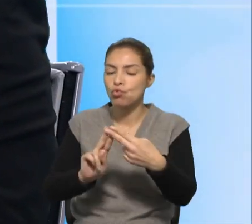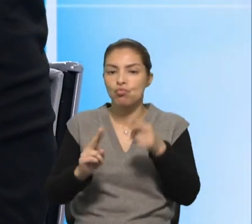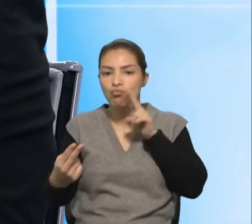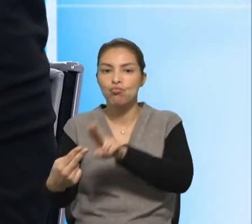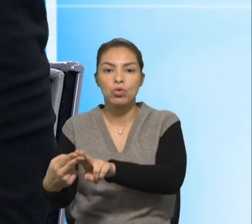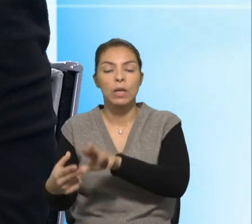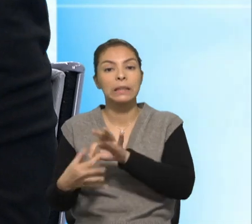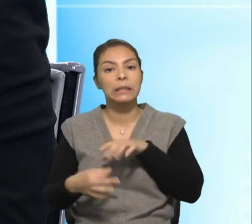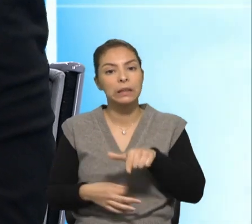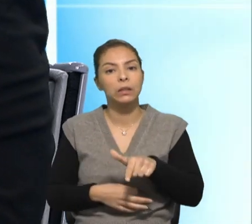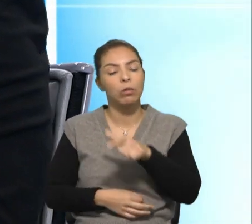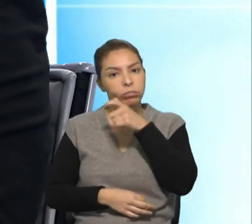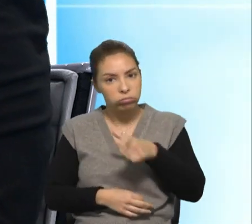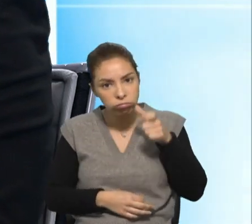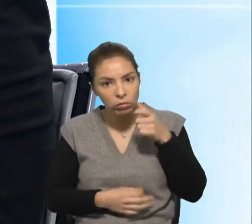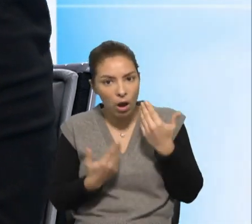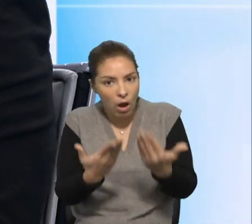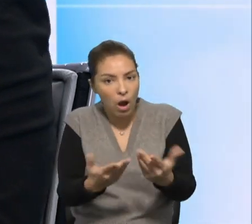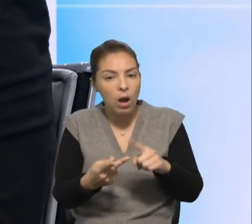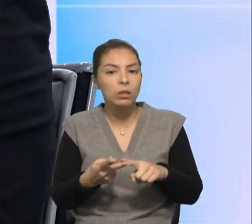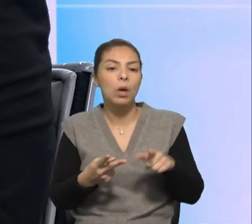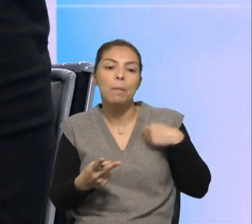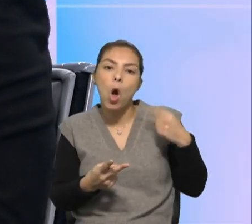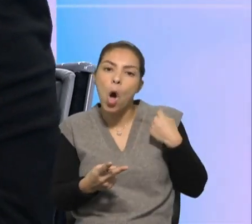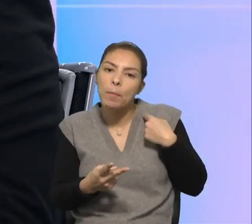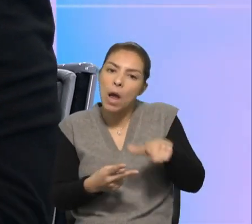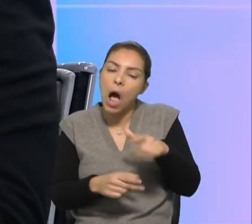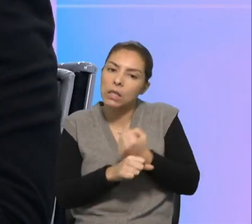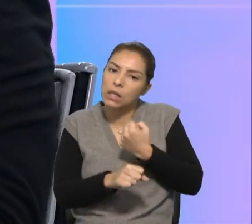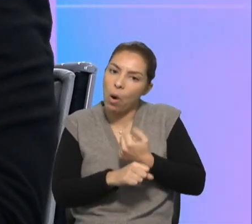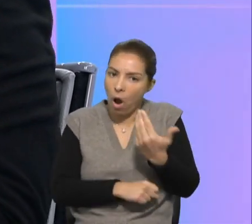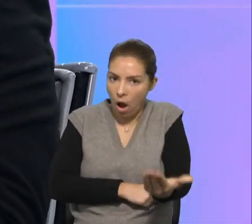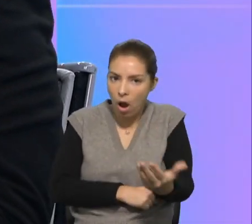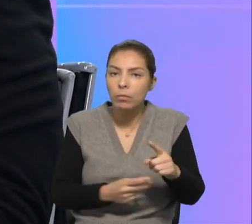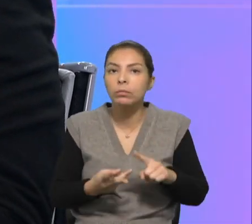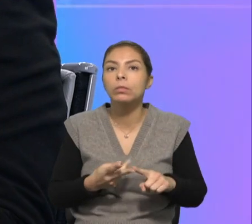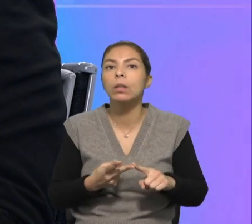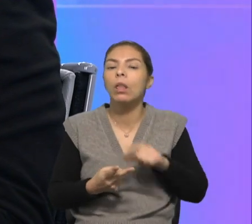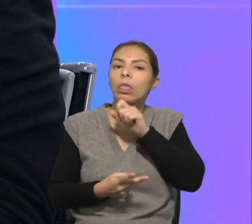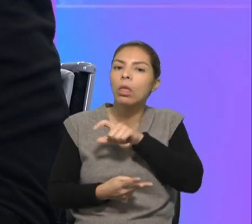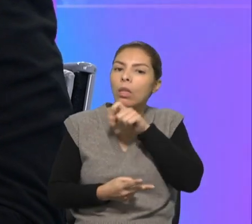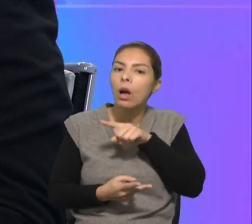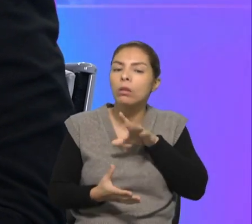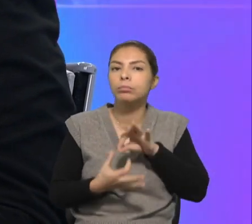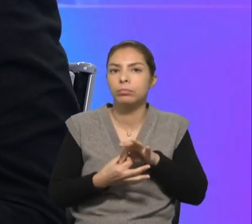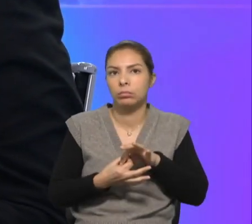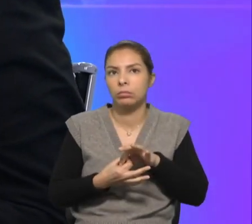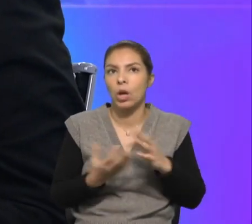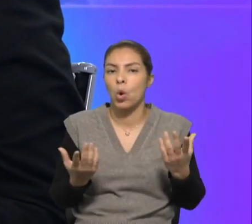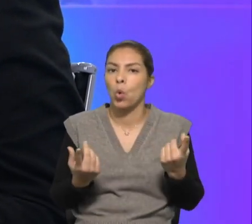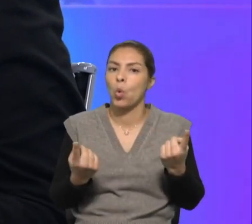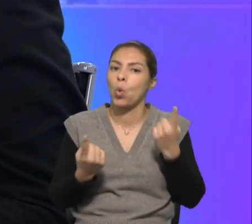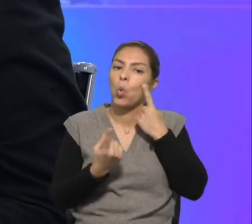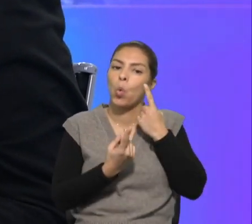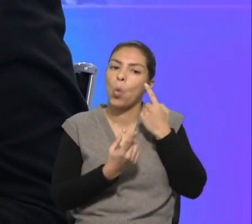que leva ao compromisso, que leva à própria ação. E essa formação continua. Para dar um exemplo muito simples, o documento final